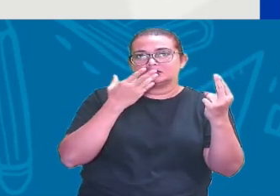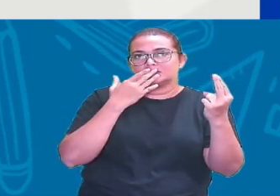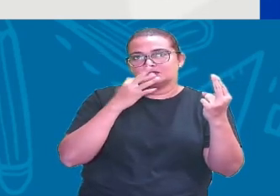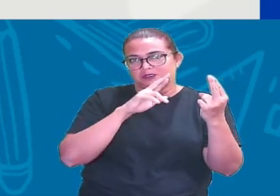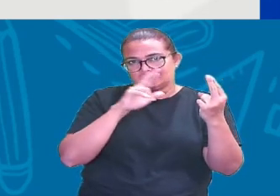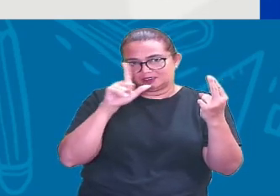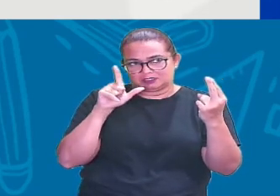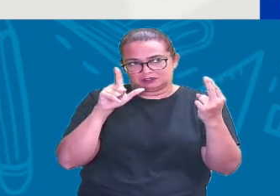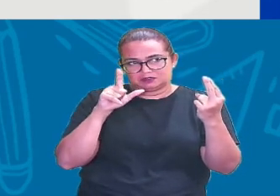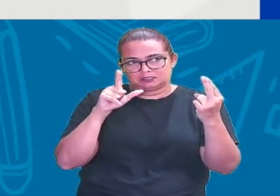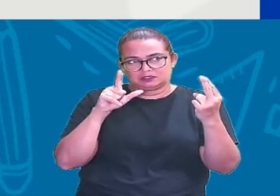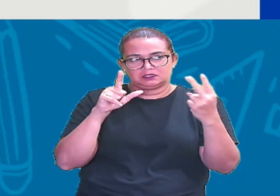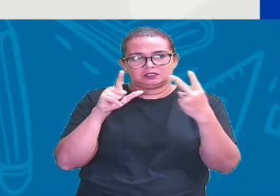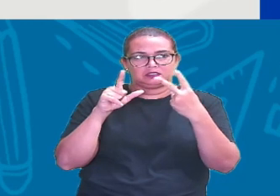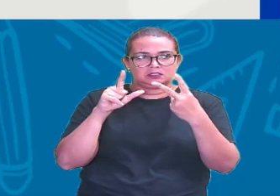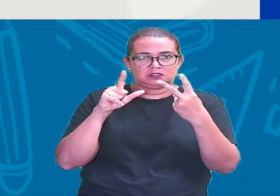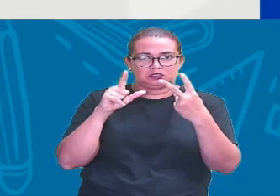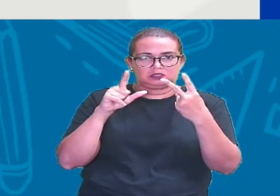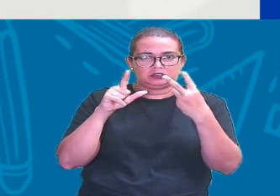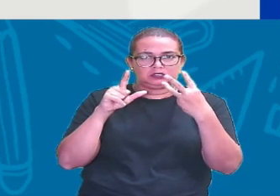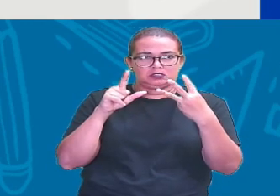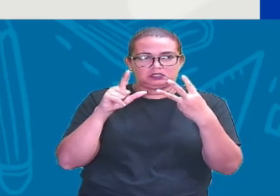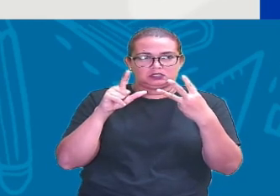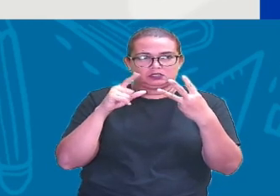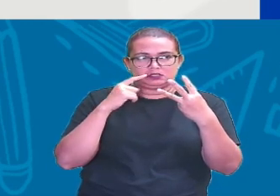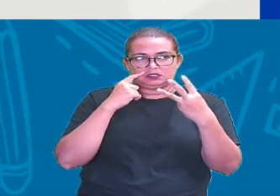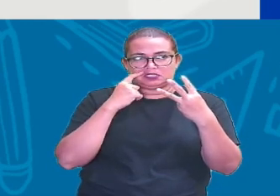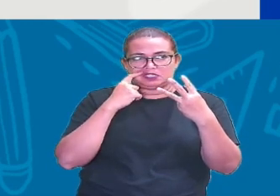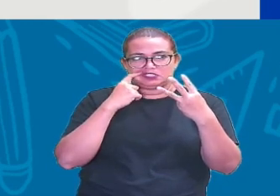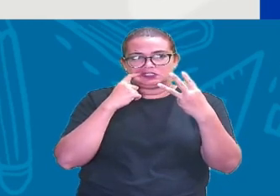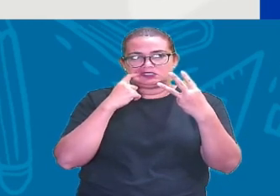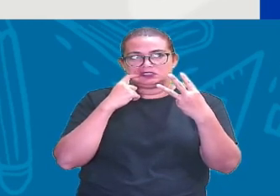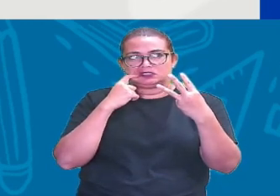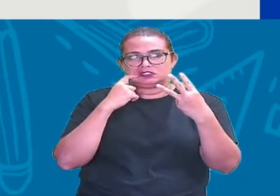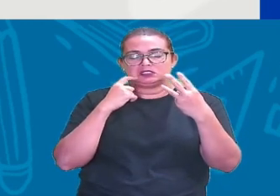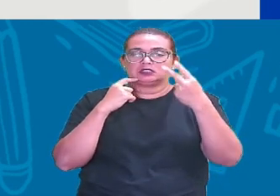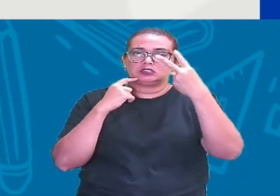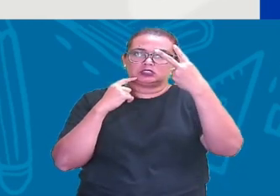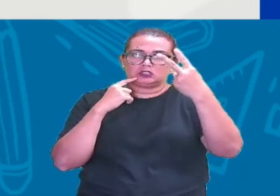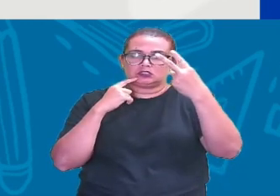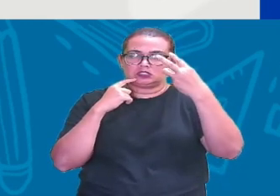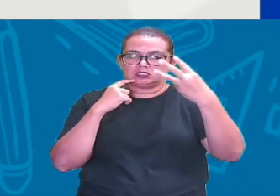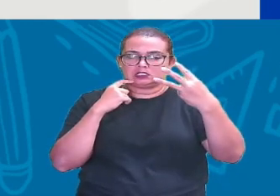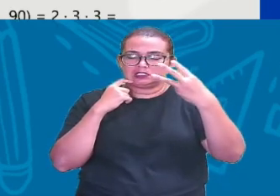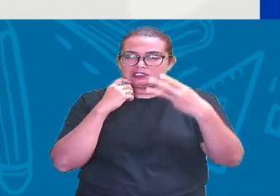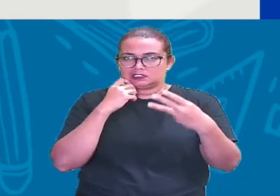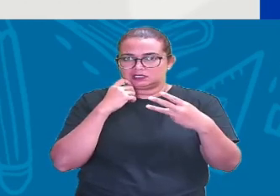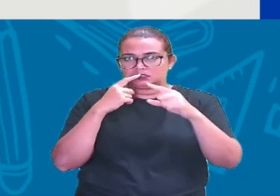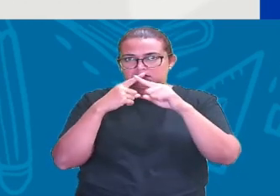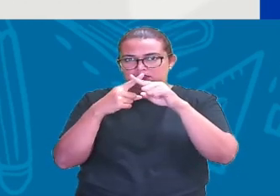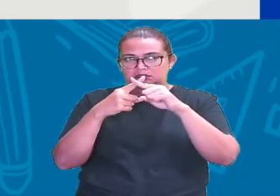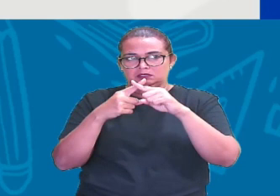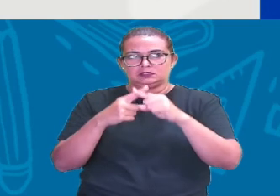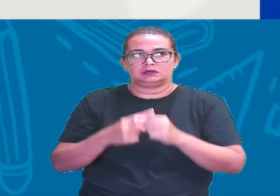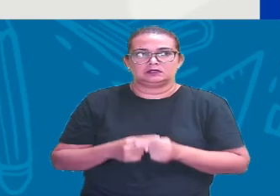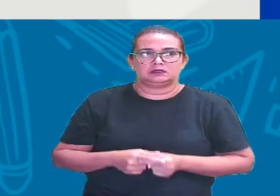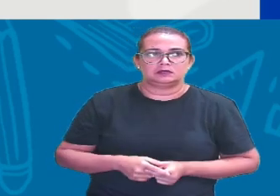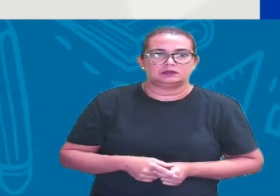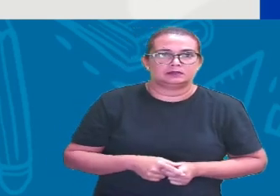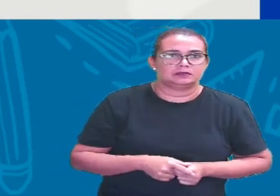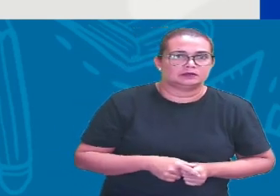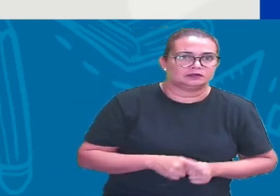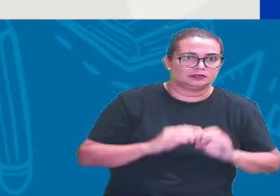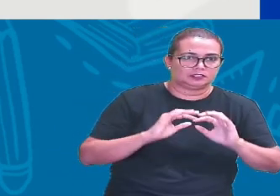diferente. 2, 3 e 3. Então, vamos multiplicar esses valores? Vamos deixar